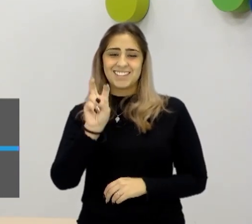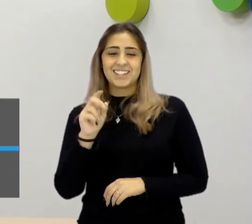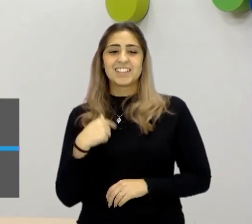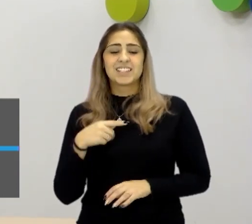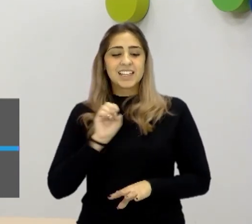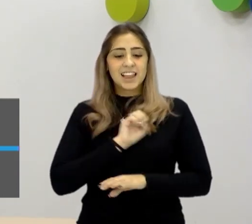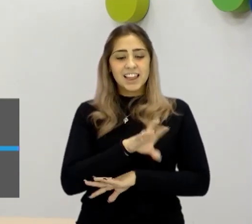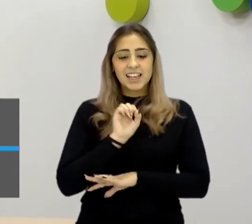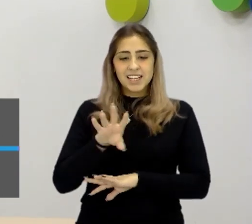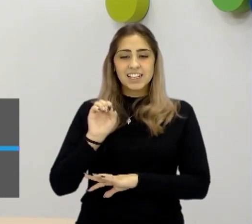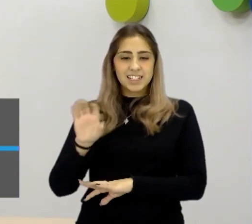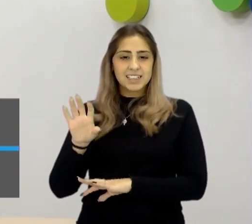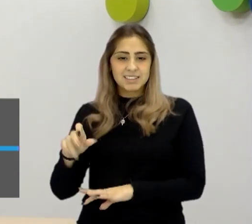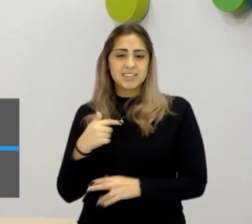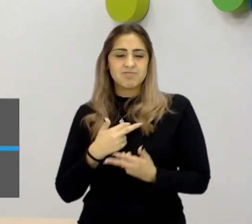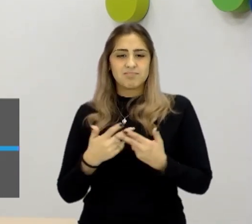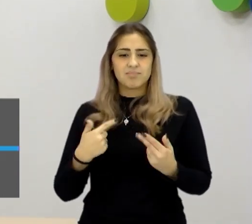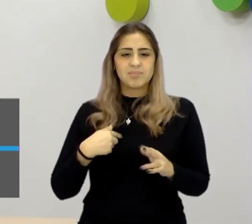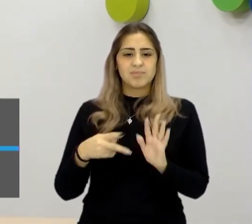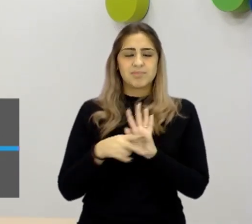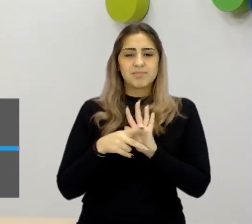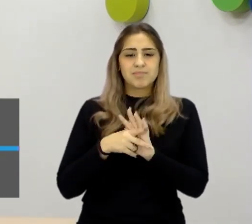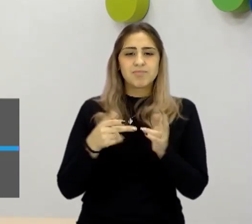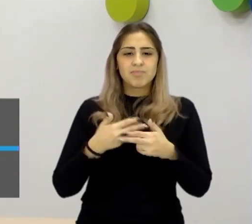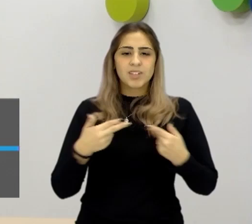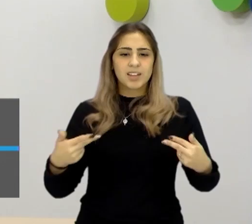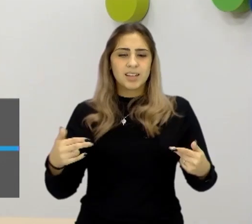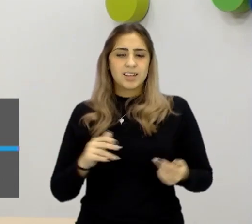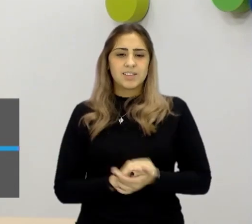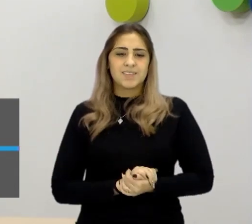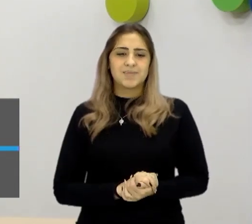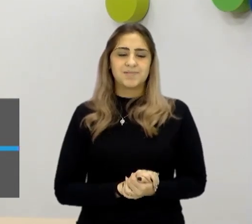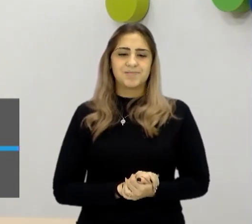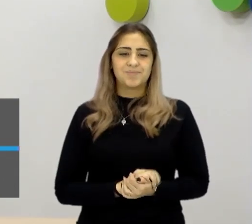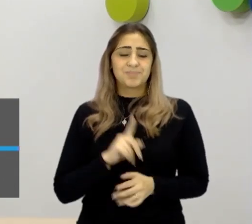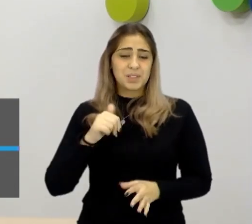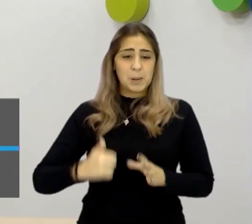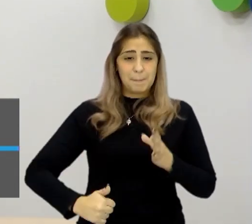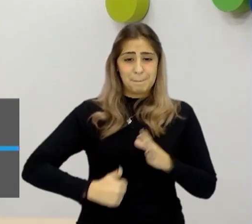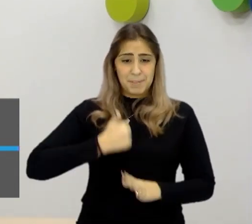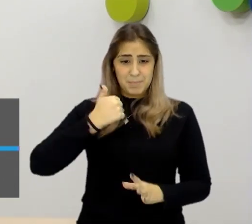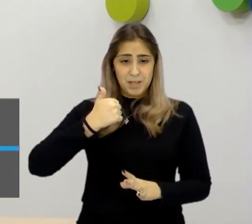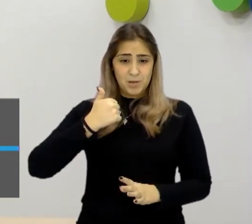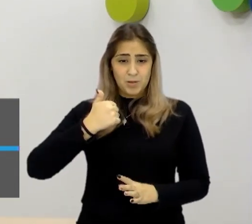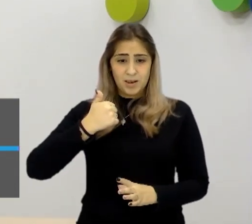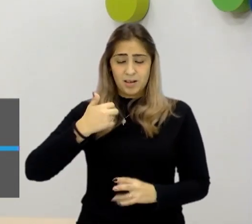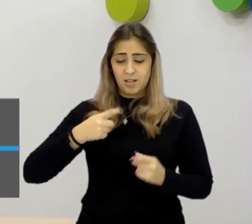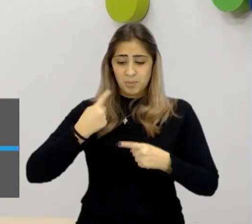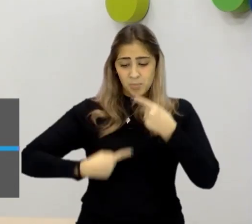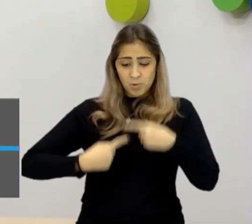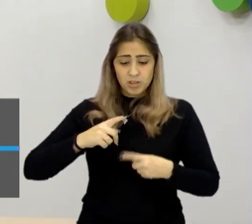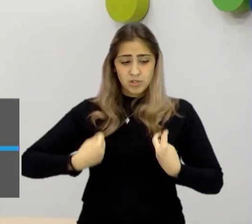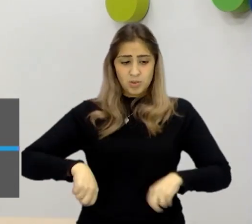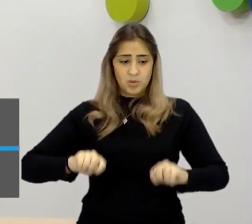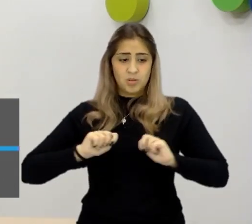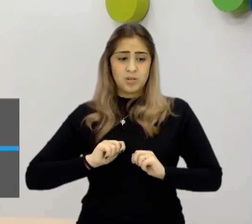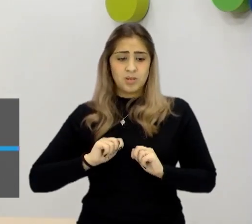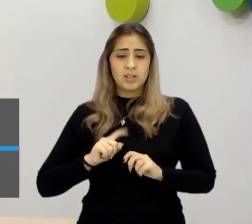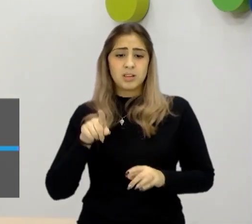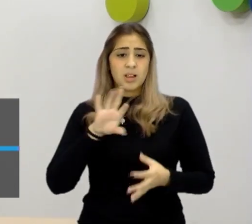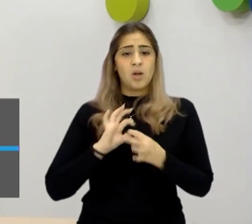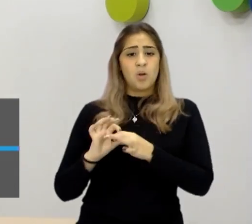alguns planos econômicos, que é a perestroika e a glasnost, para melhorar ali o cenário político, econômico da